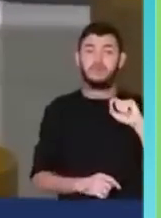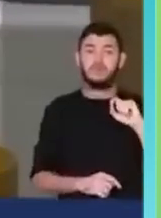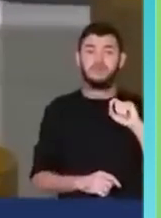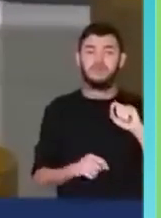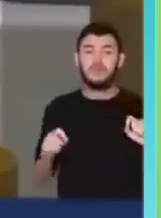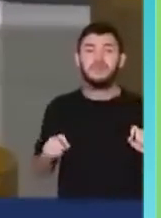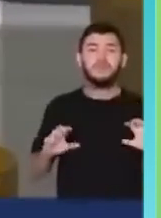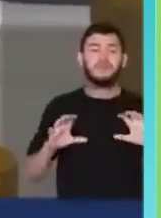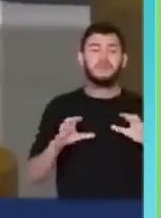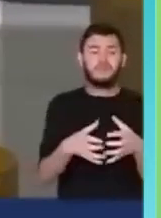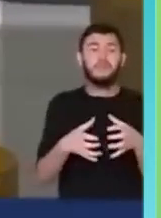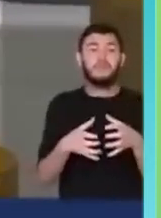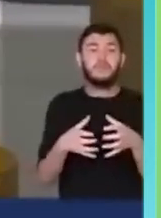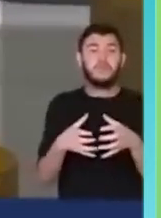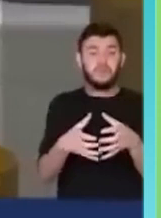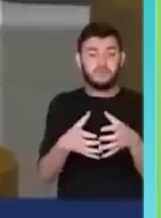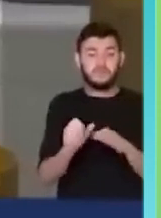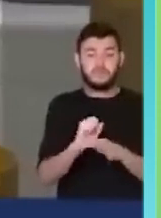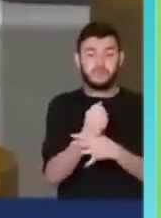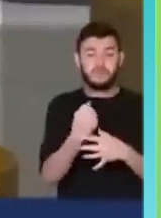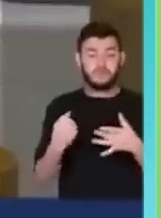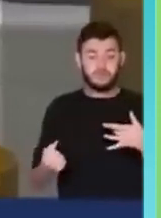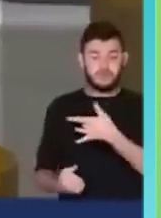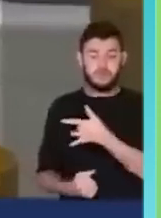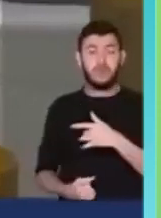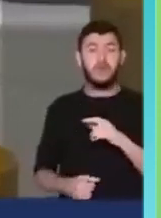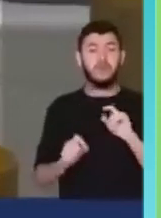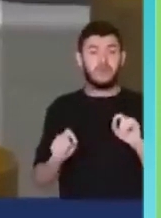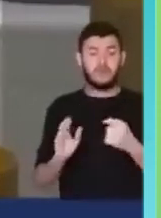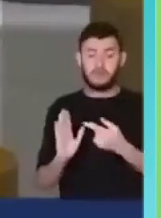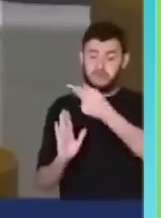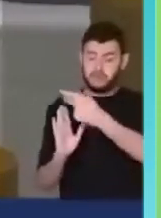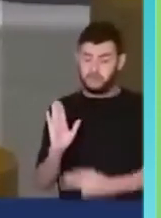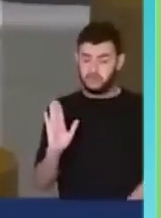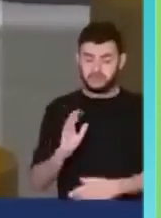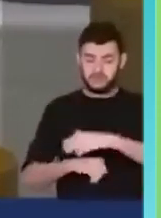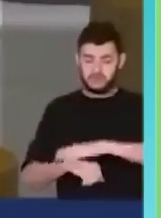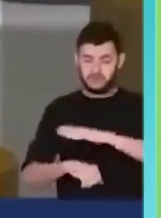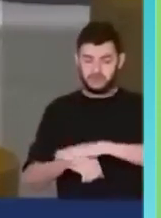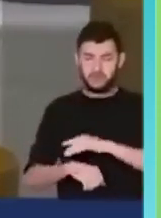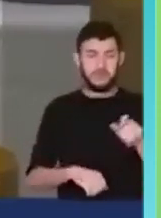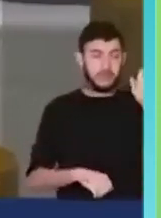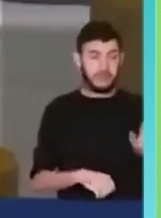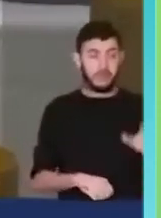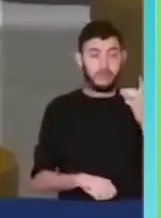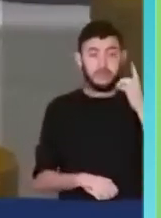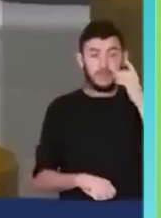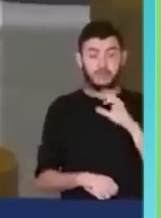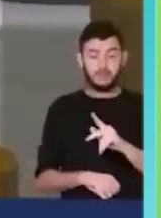comissão de Seguridade Social aprovado por unanimidade O que quer dizer que o projeto já não é mais só do deputado Pompeo de Mattos